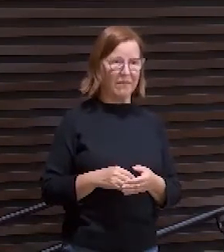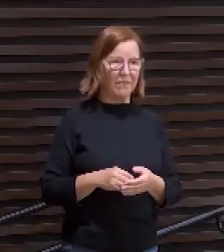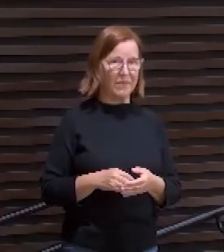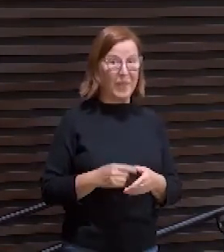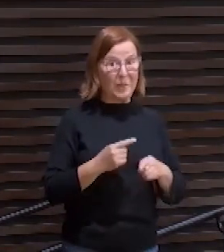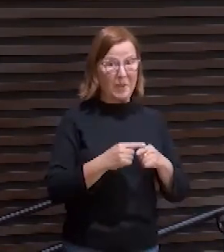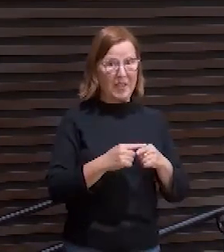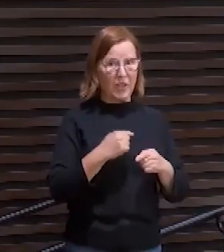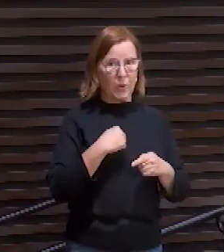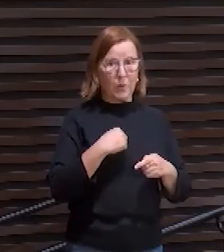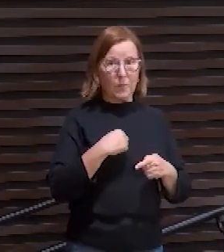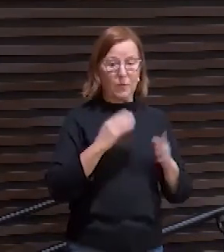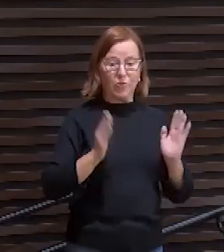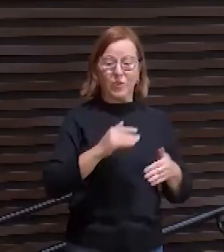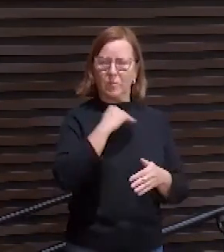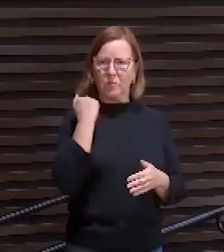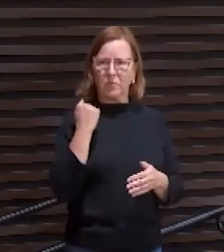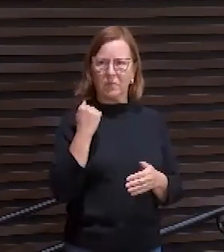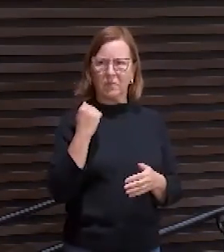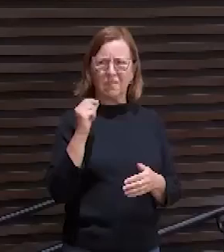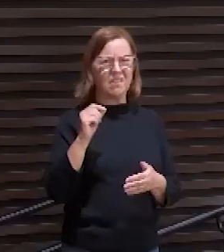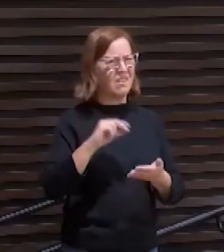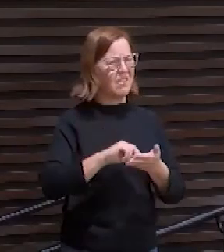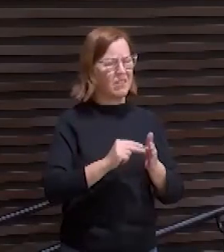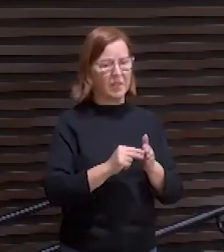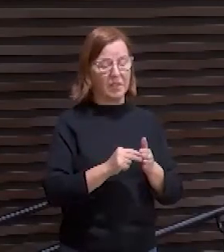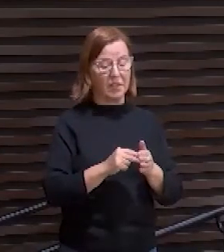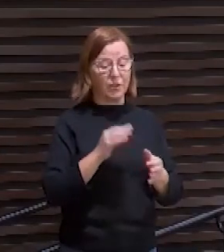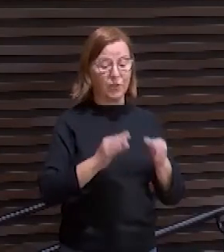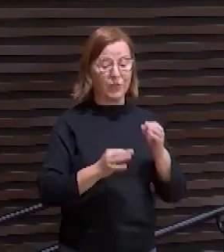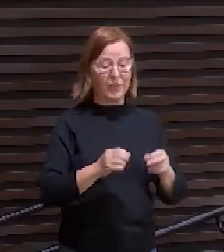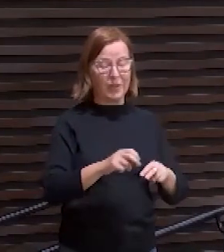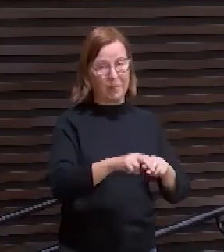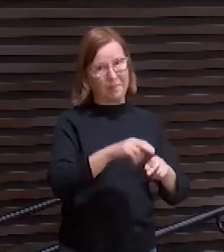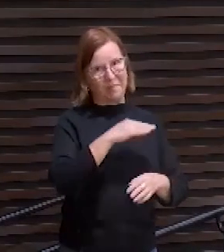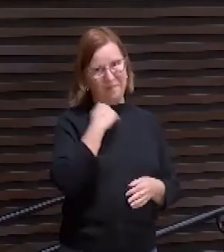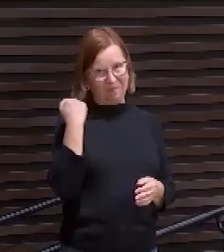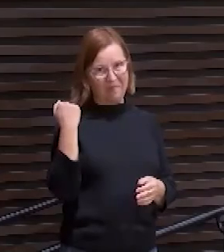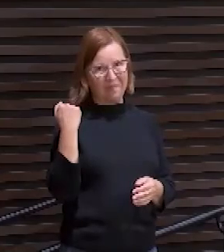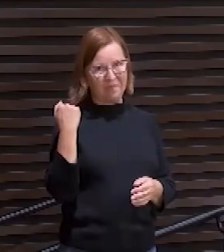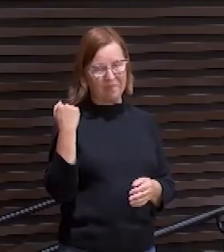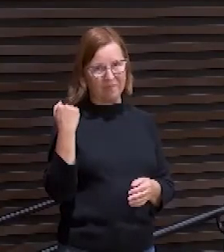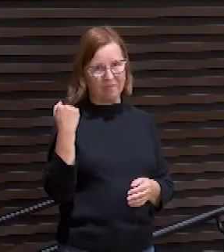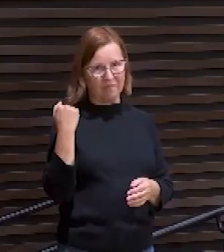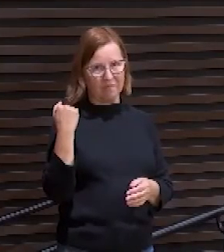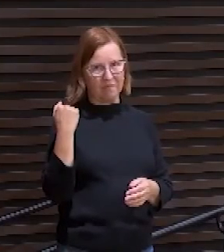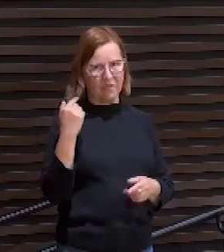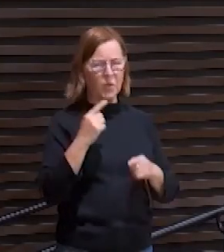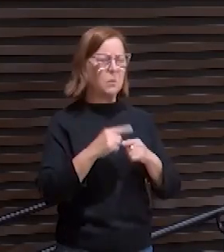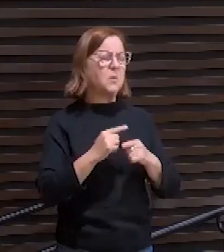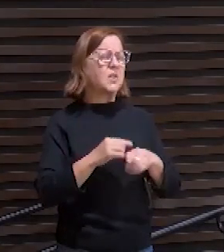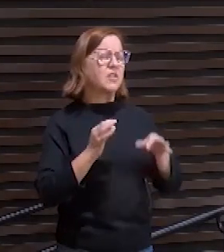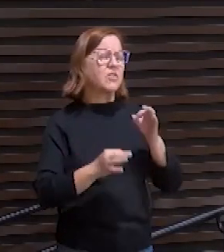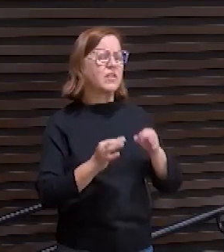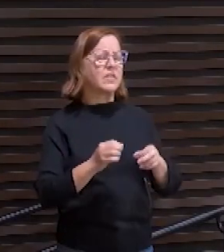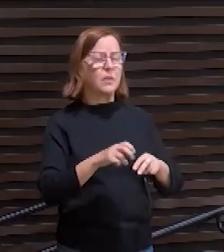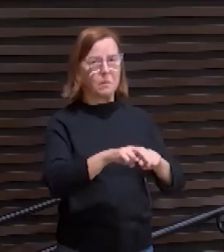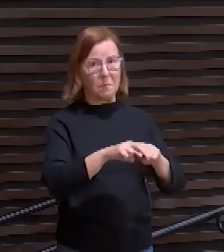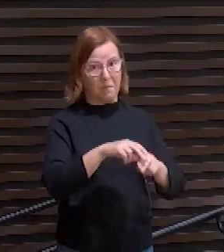Porque eu estou morto. O que é isso? É a justificação pela morte. O que é a justificação pela